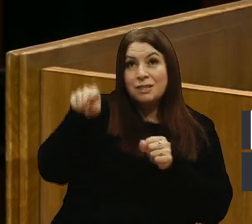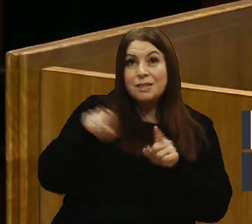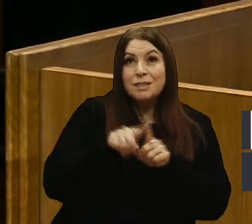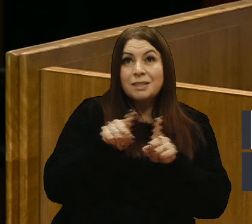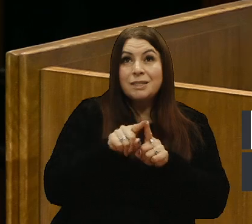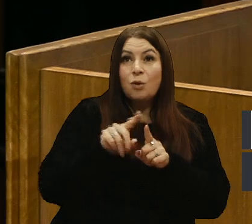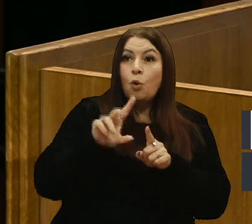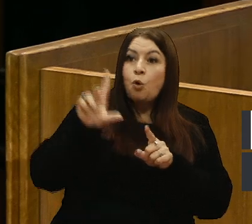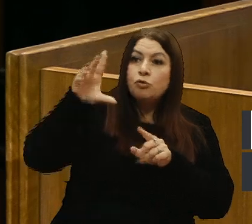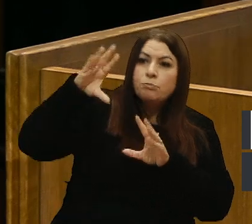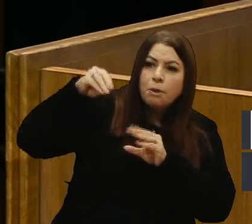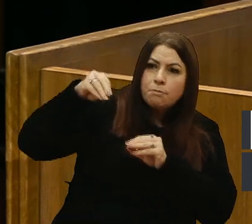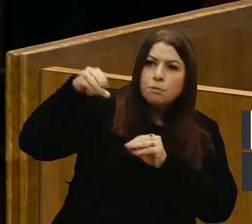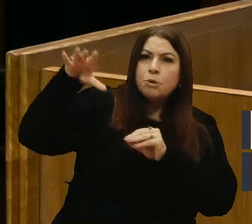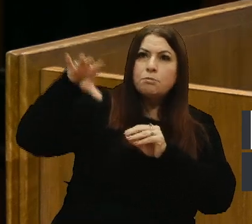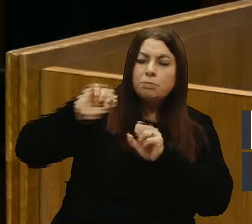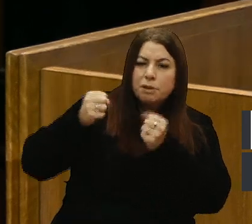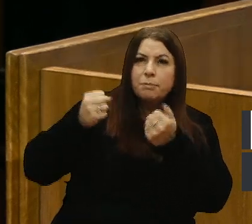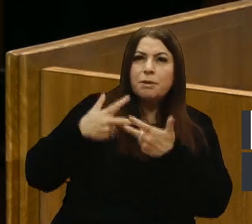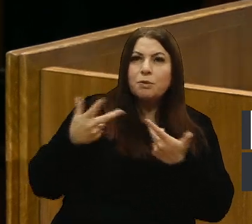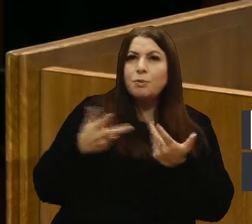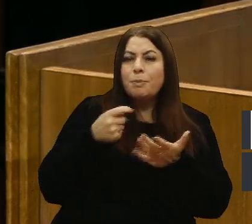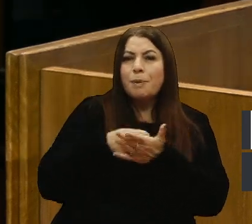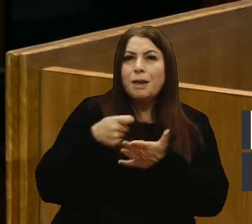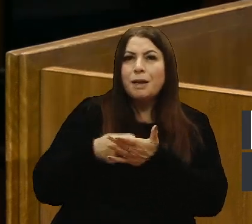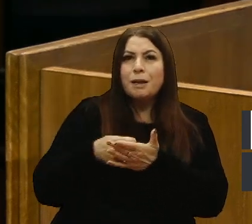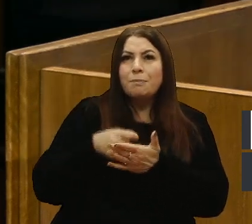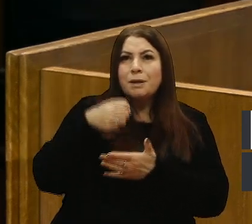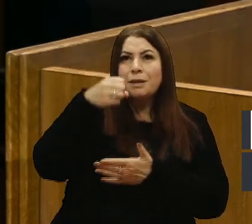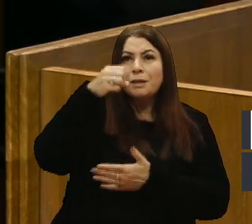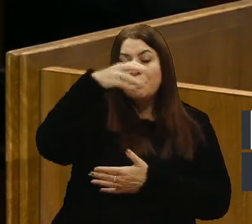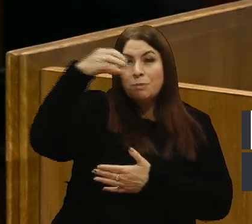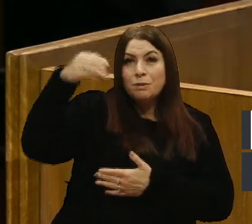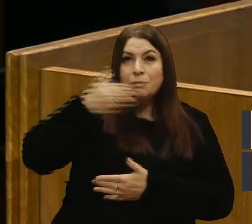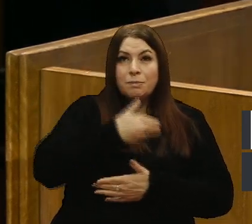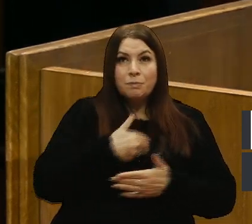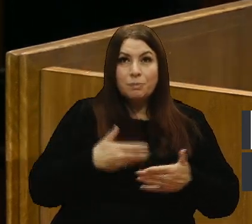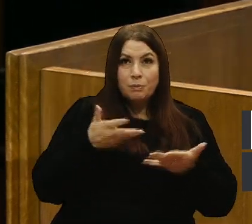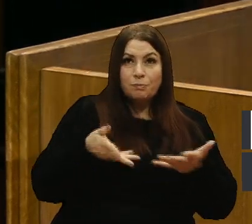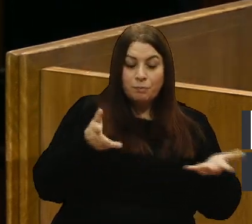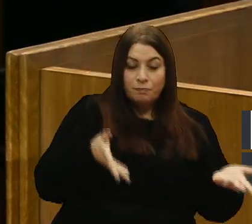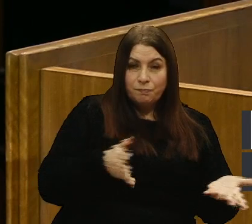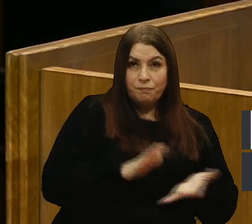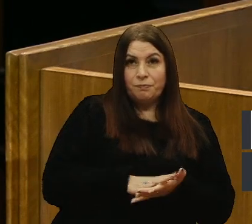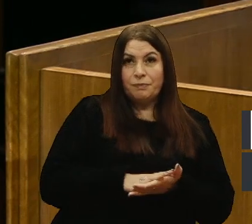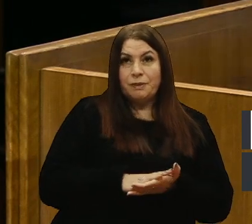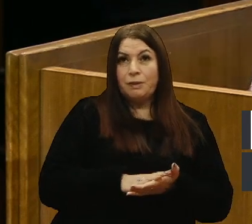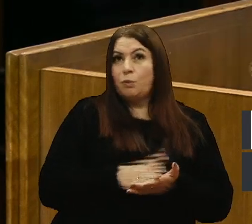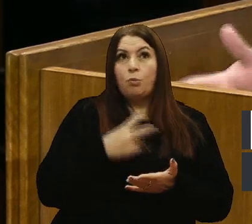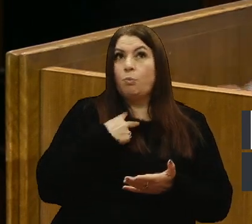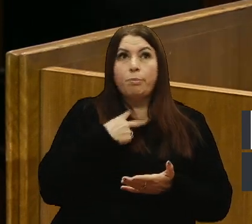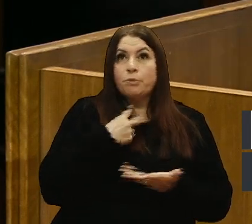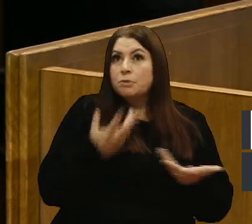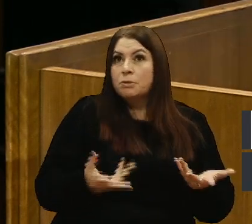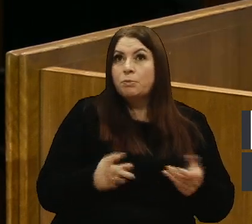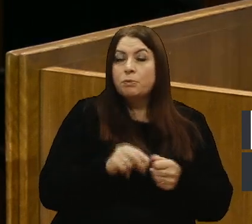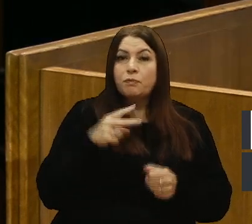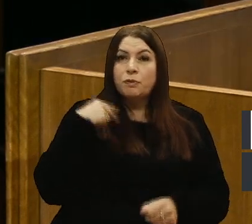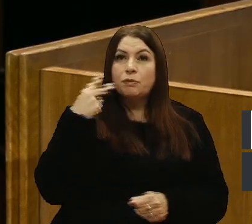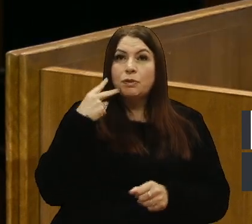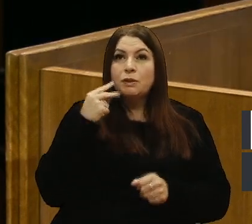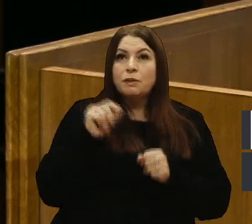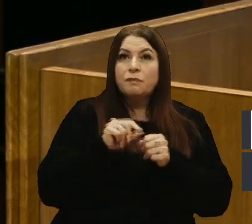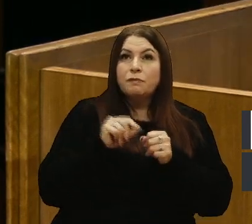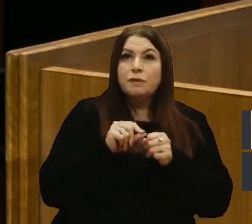estão queimadas. É simplesmente olhar quanto nós pagávamos de iluminação pública antes e quanto pagamos agora. Não é possível que a gente, como vereador, tenha que ficar